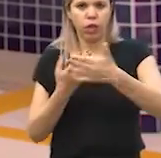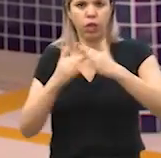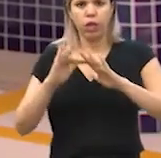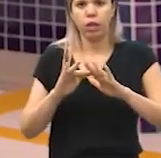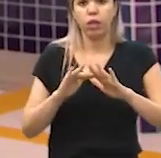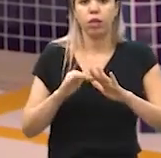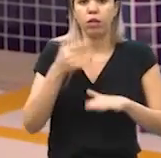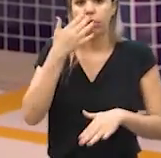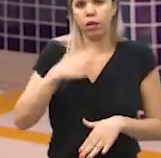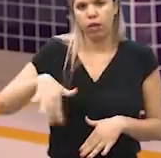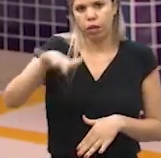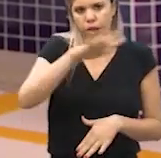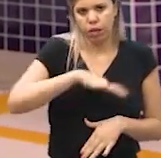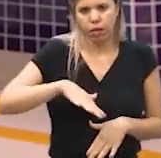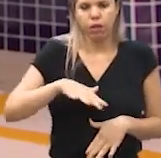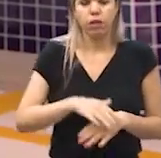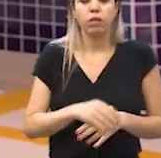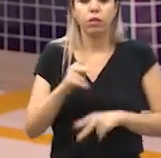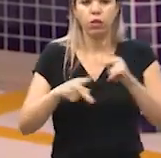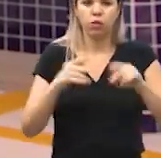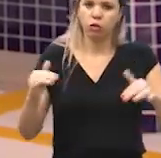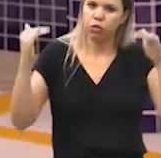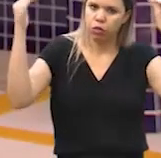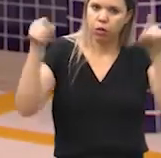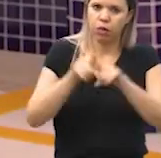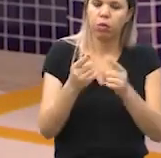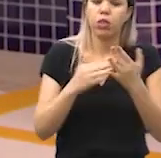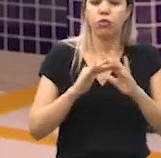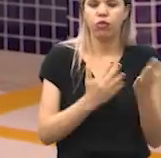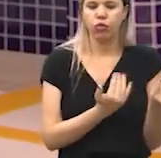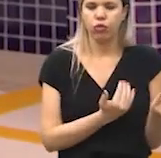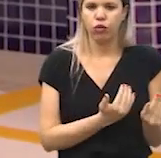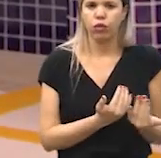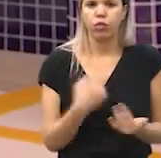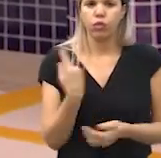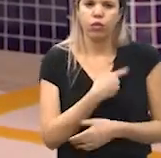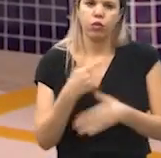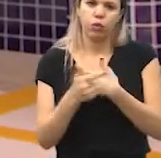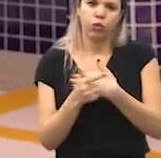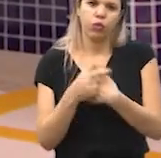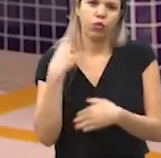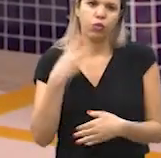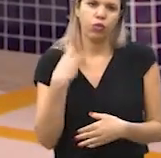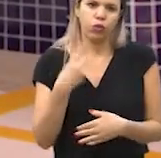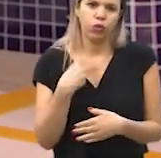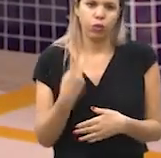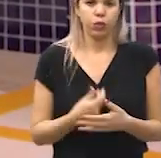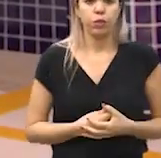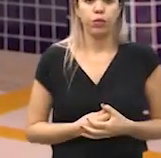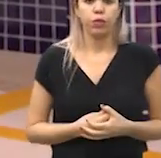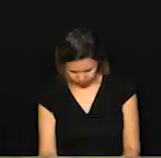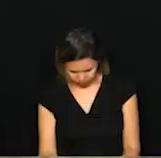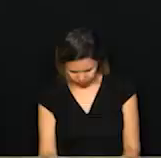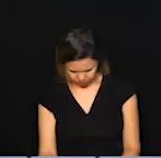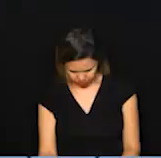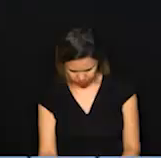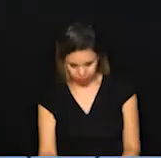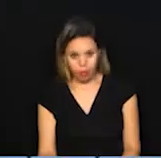as escolas infantis, as escolas de adulto, dos jovens. É o nosso papel como vereador.